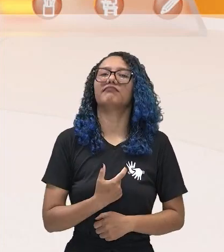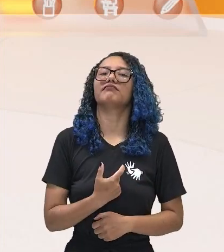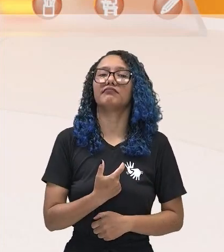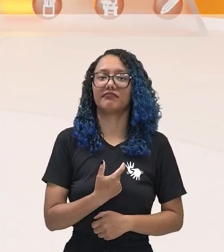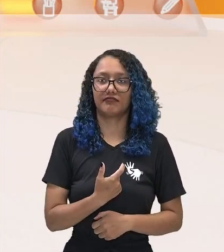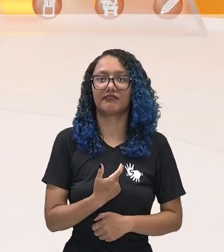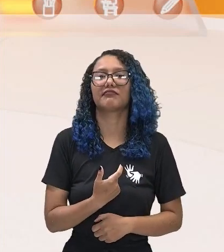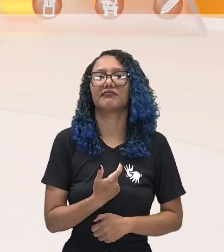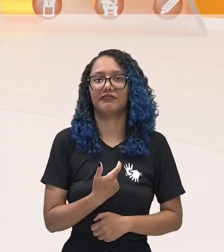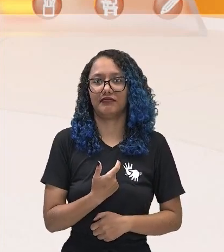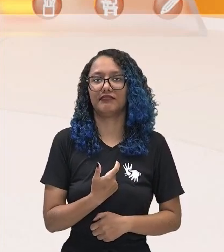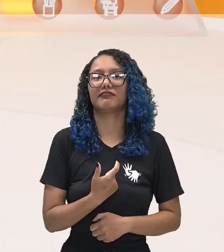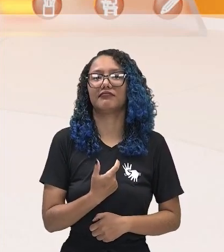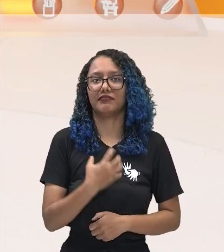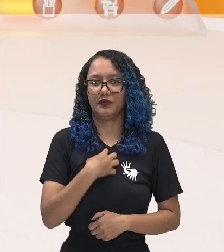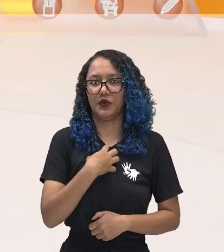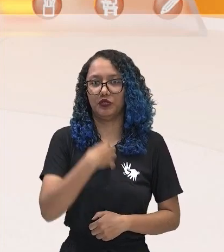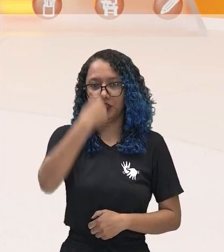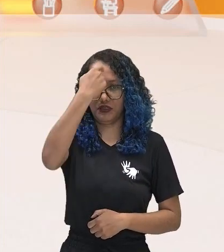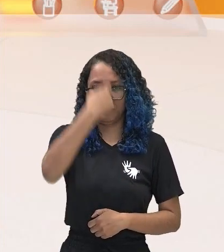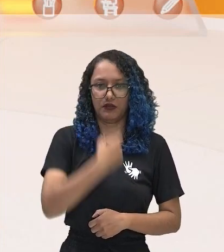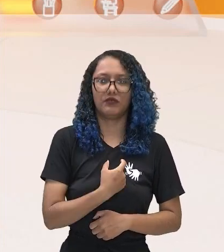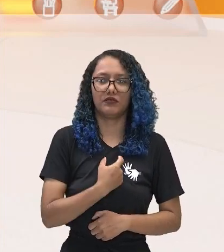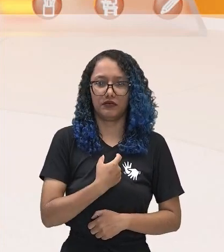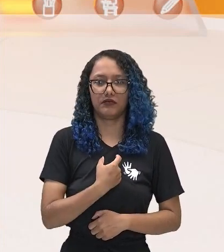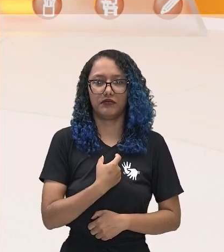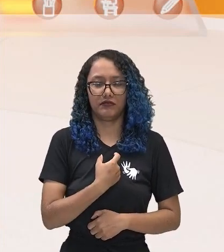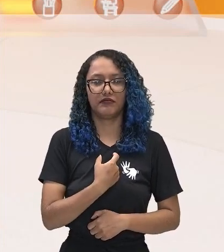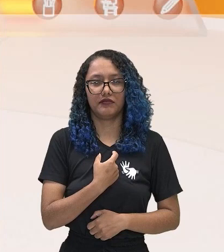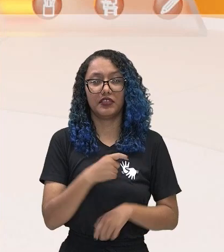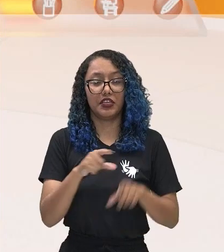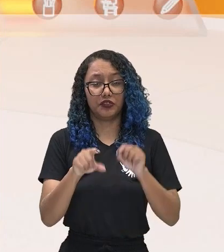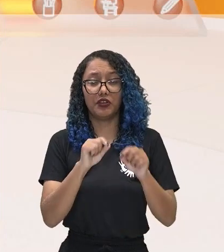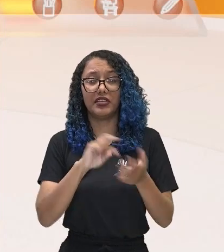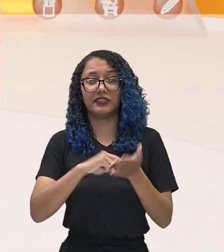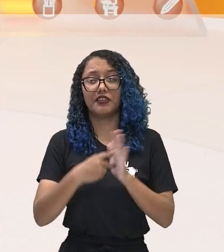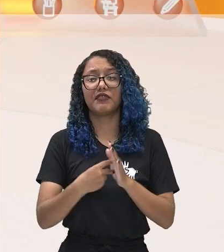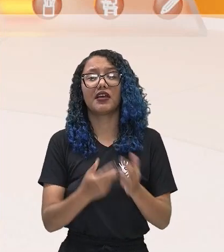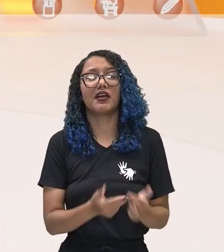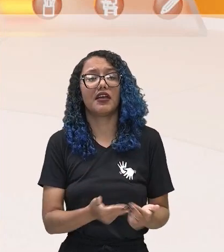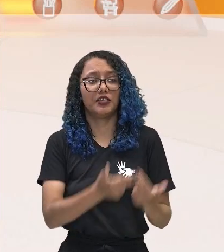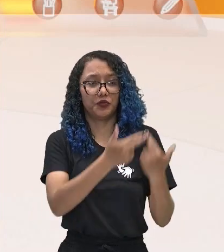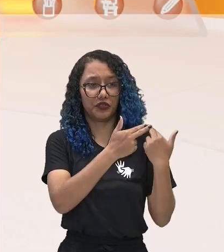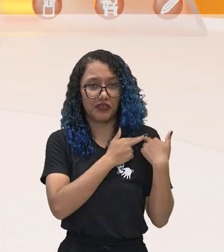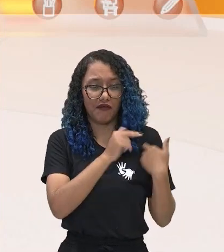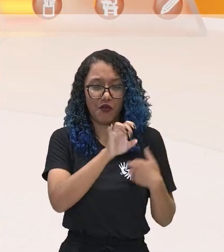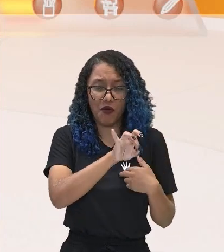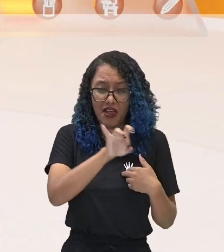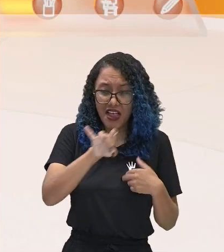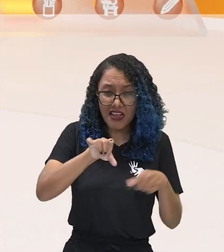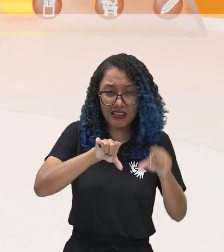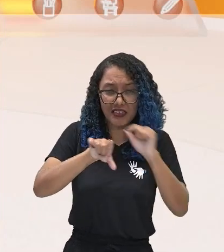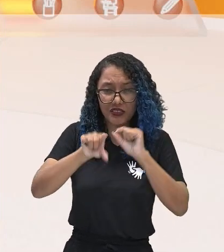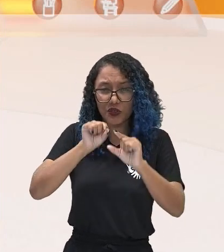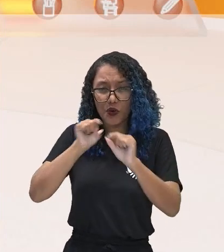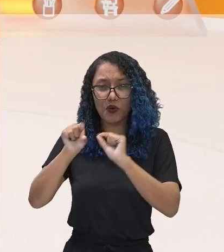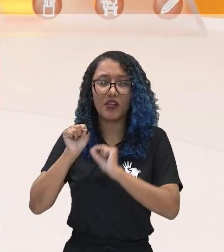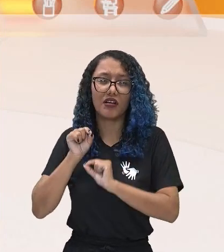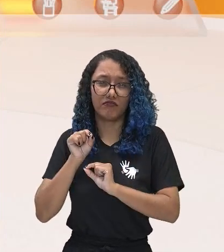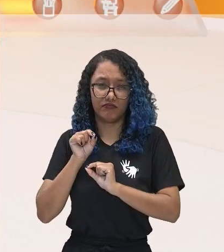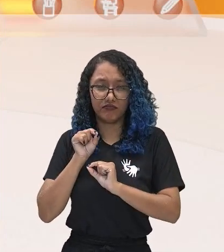interessante. Escolher é ser responsável por cada escolha. Então, se eu vou